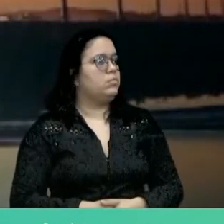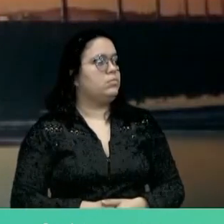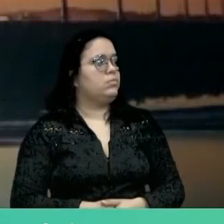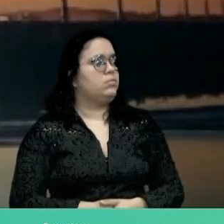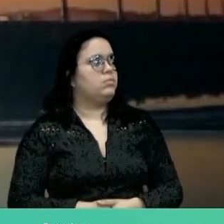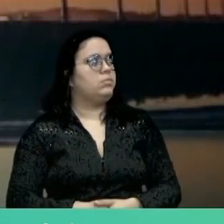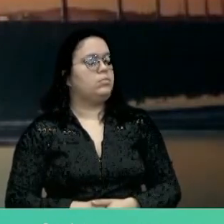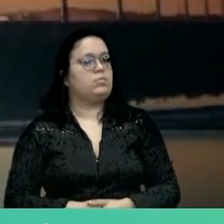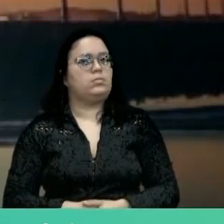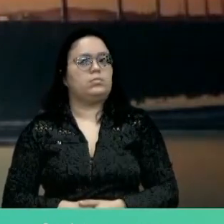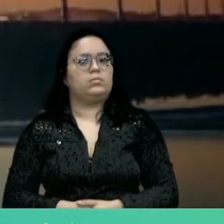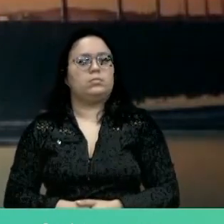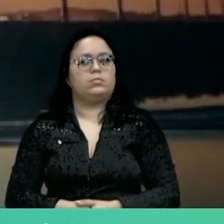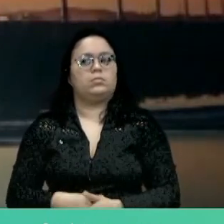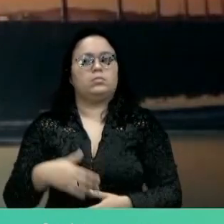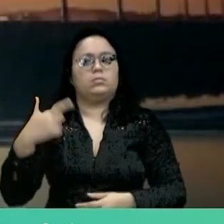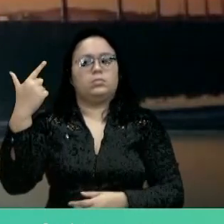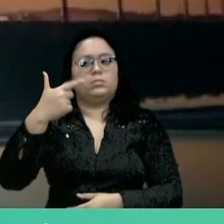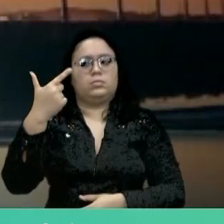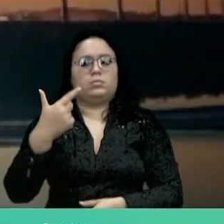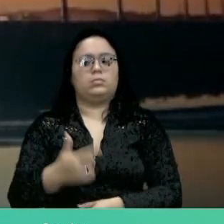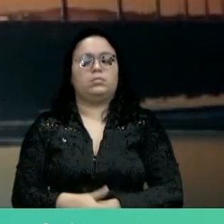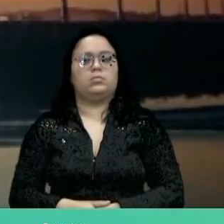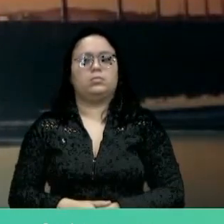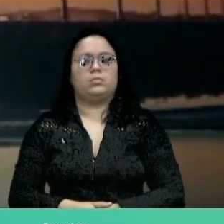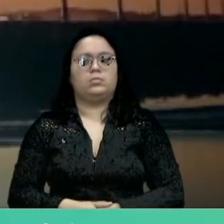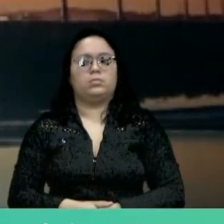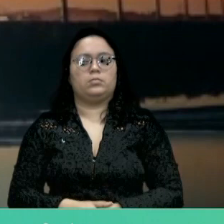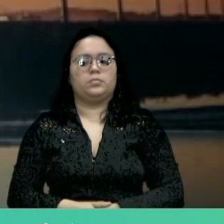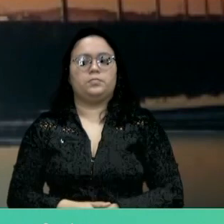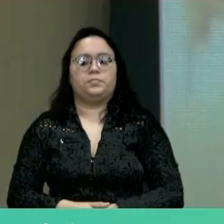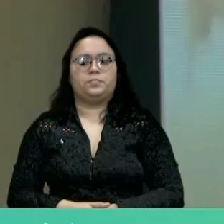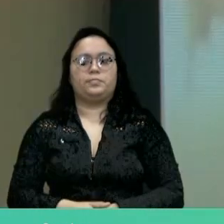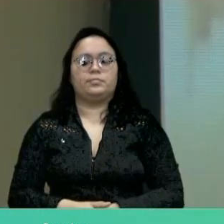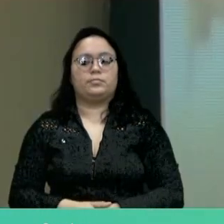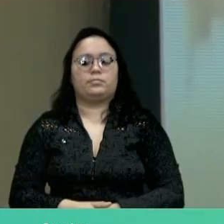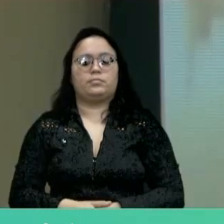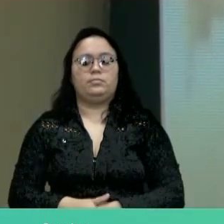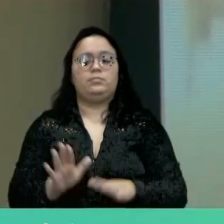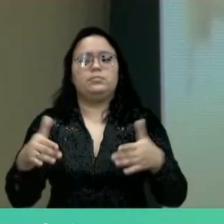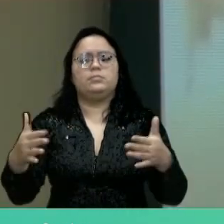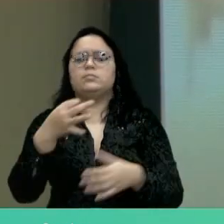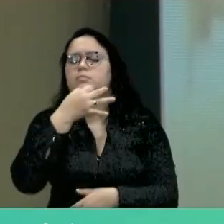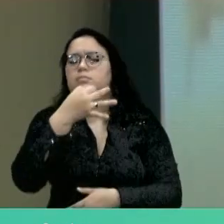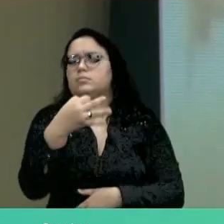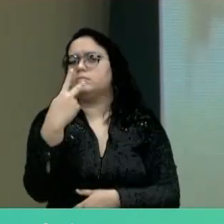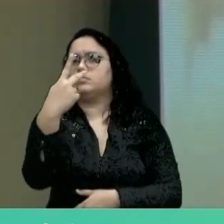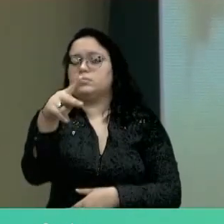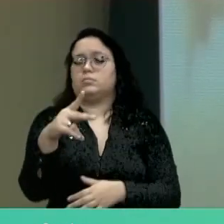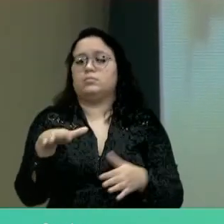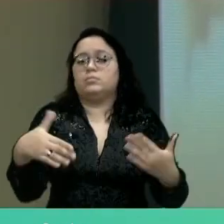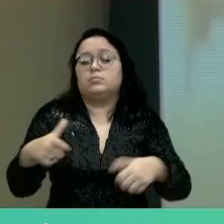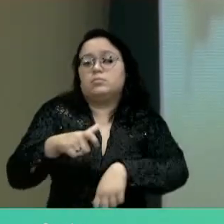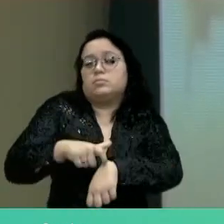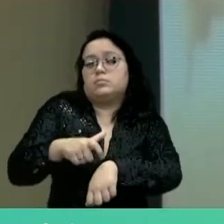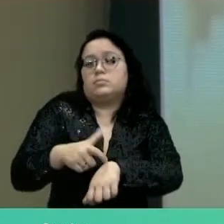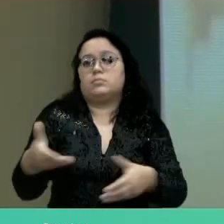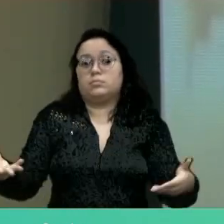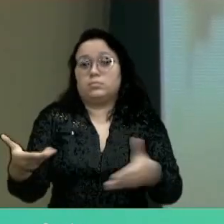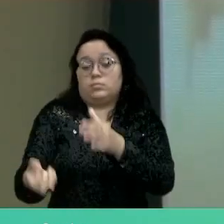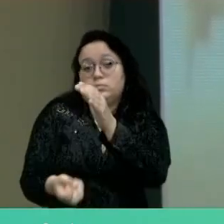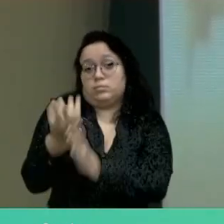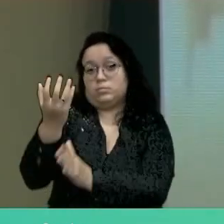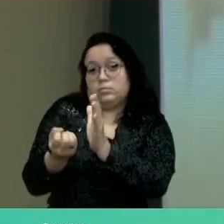Nossa segunda pergunta é a seguinte. Qual a sua opinião quanto ao tempo para estarmos vivendo a produção